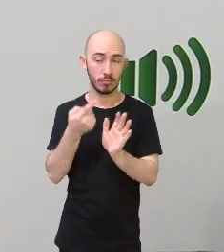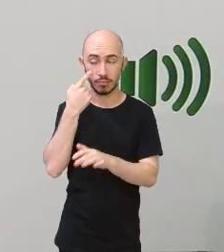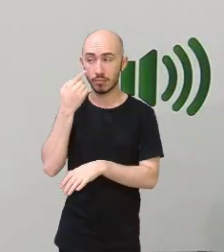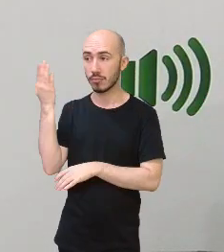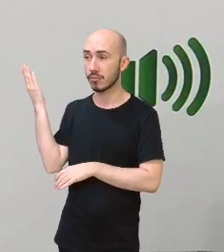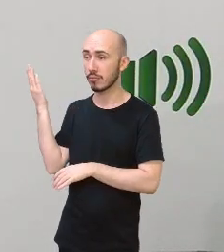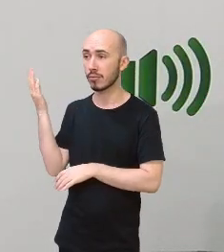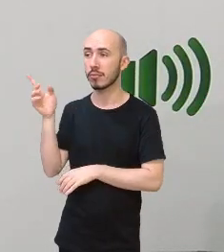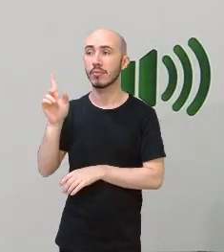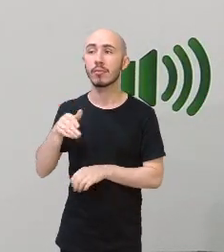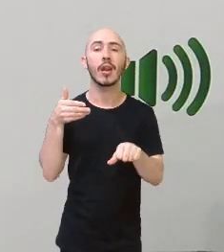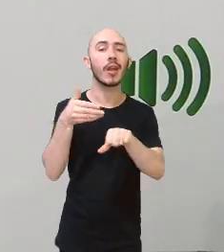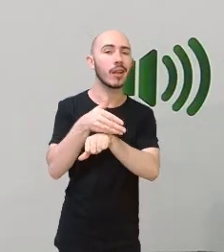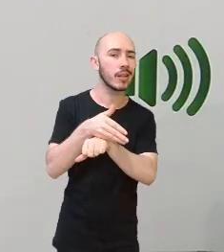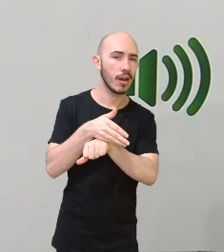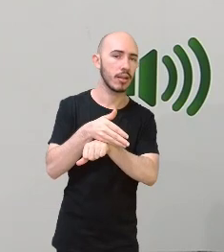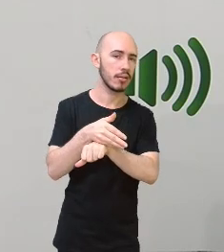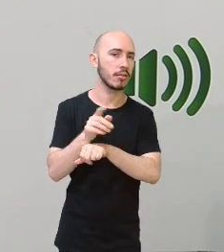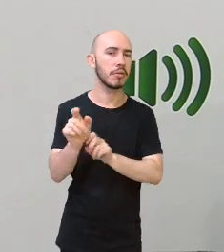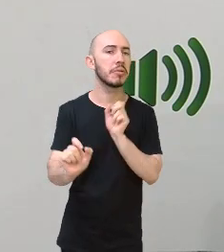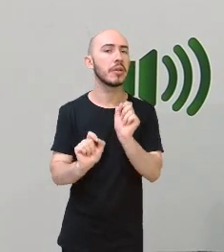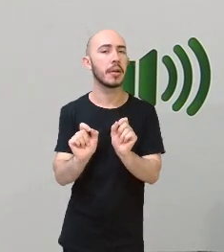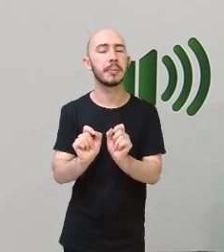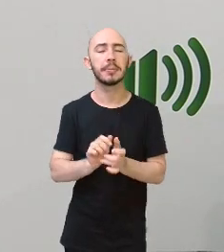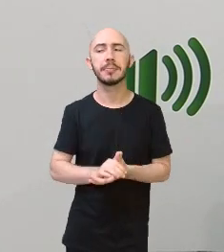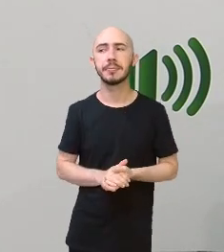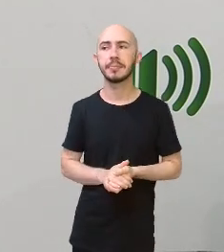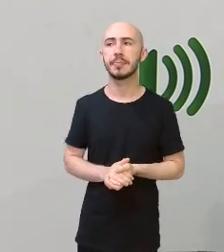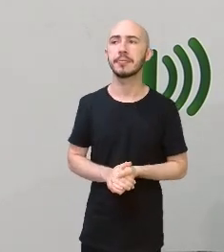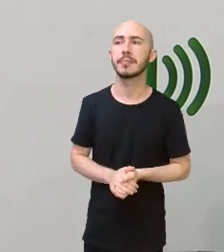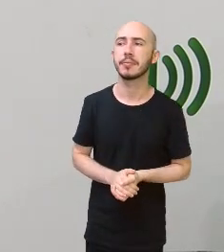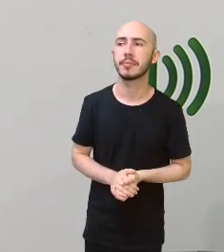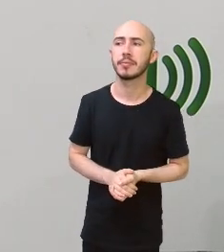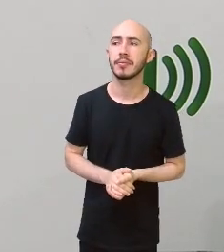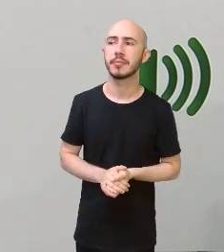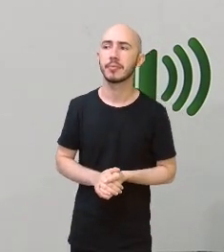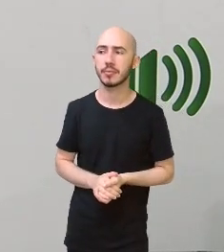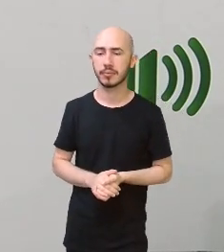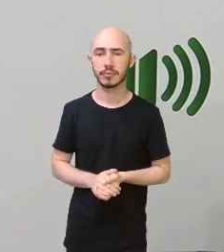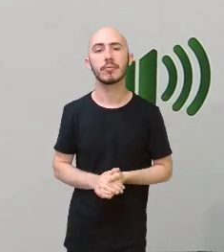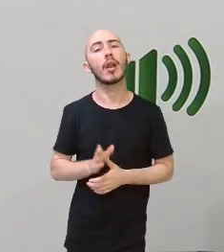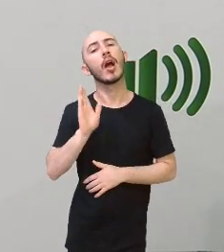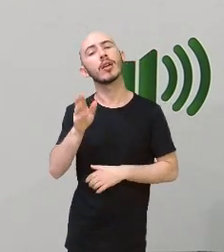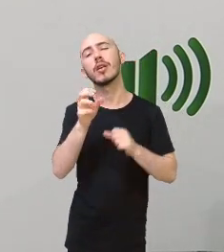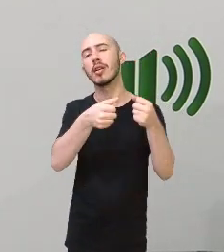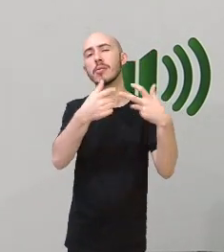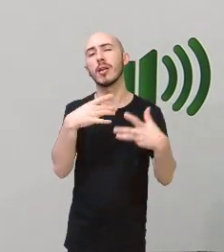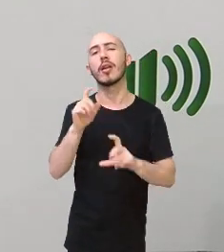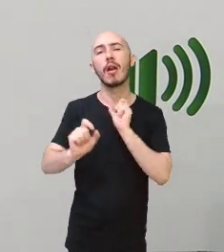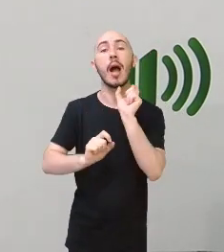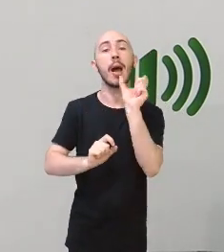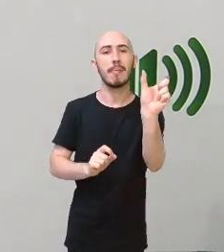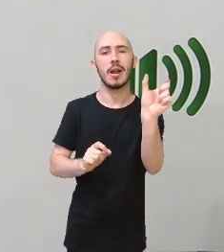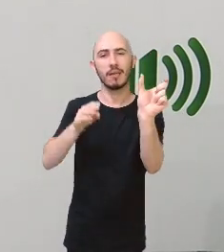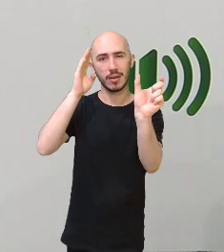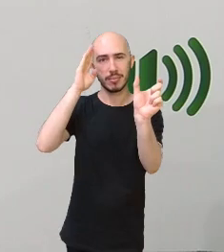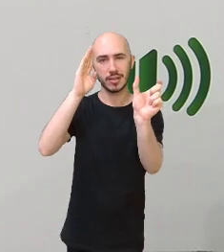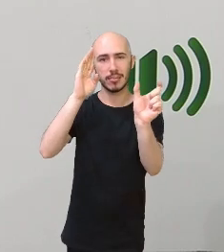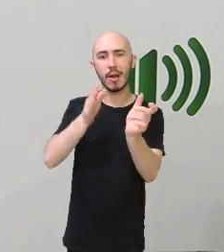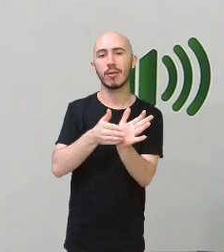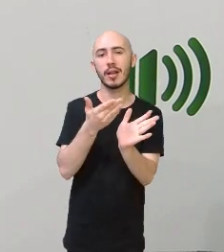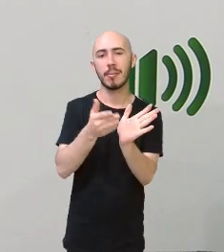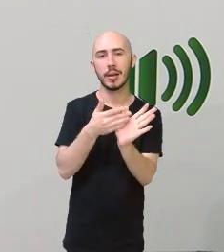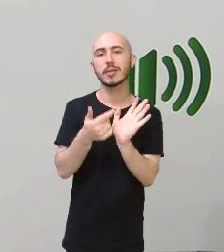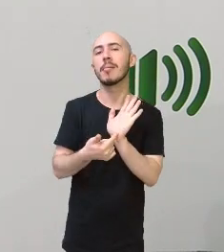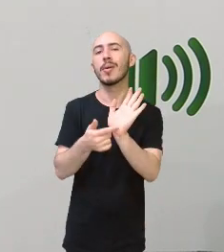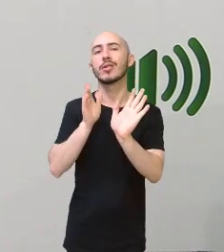a entrada, né, é a cabeça do verbete, aquilo que eu falei, aquela palavrinha que tem lá em cima no dicionário que indica